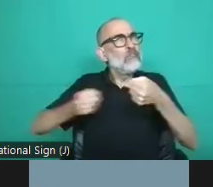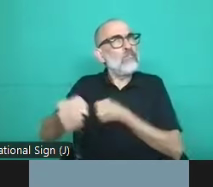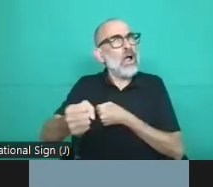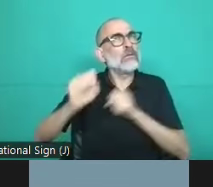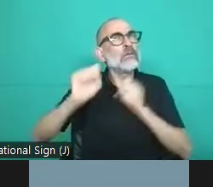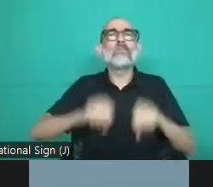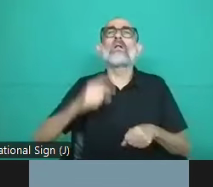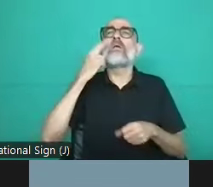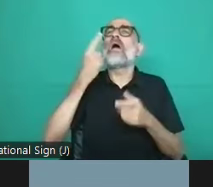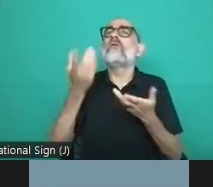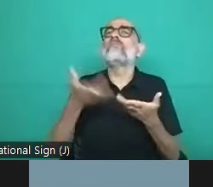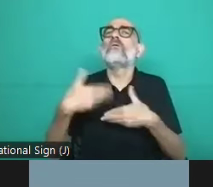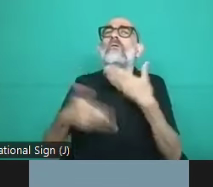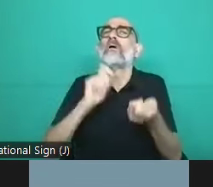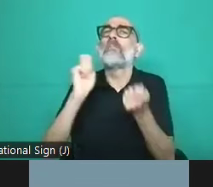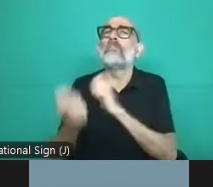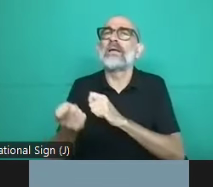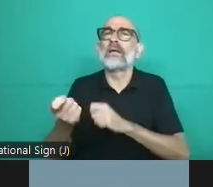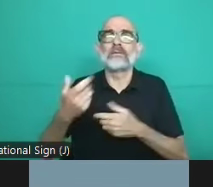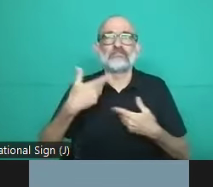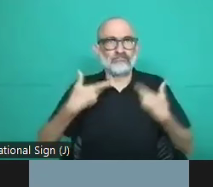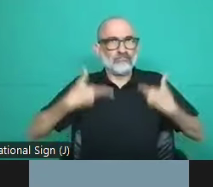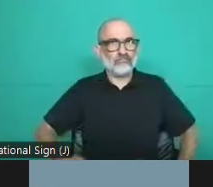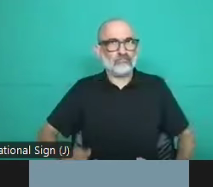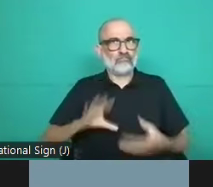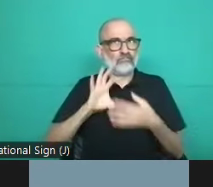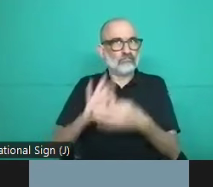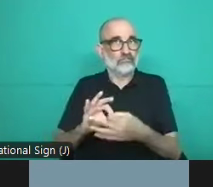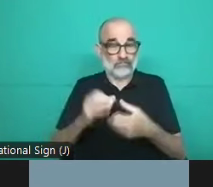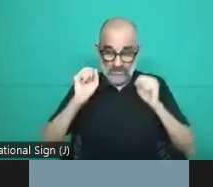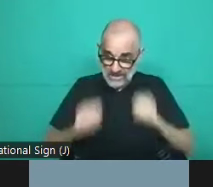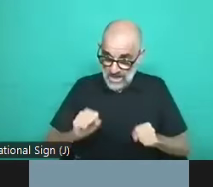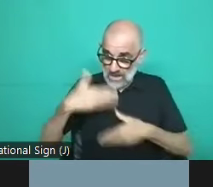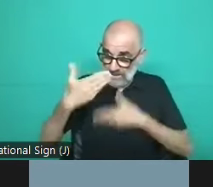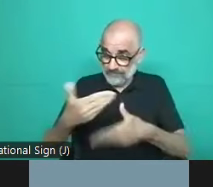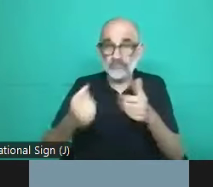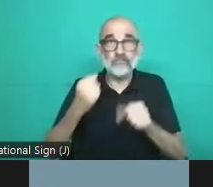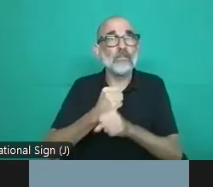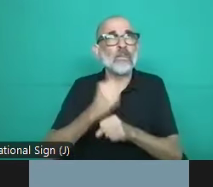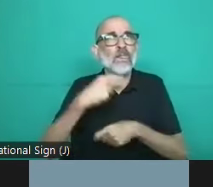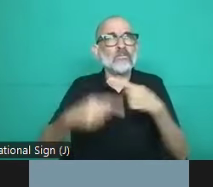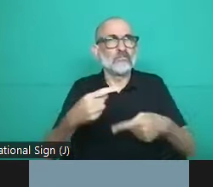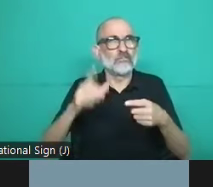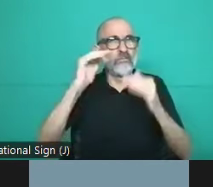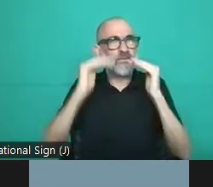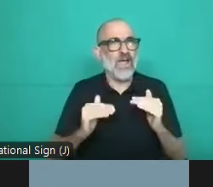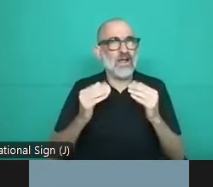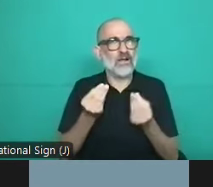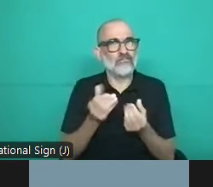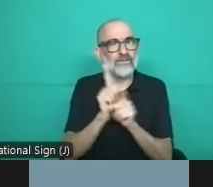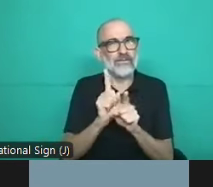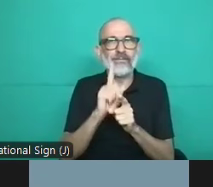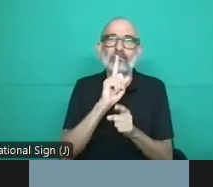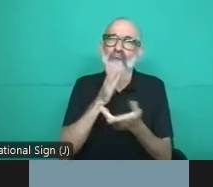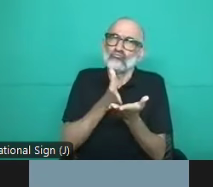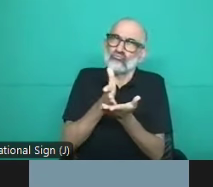cada uma dessas locações, e adicionalmente permitem a possibilidade de continuar utilizando nos